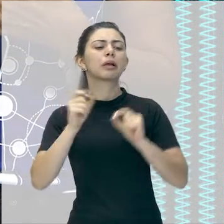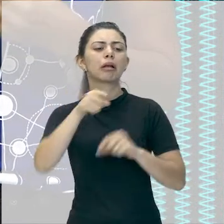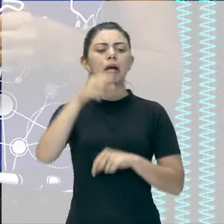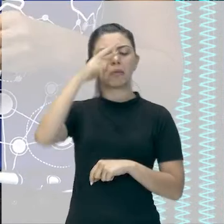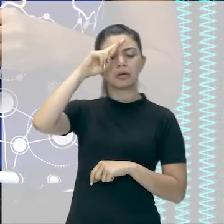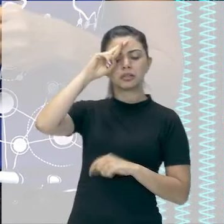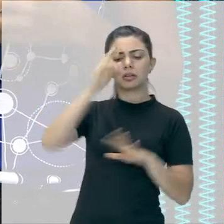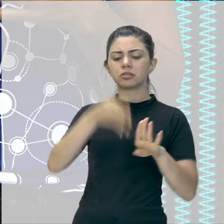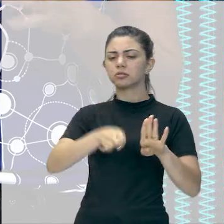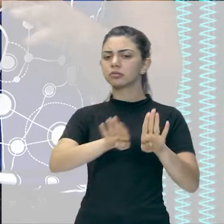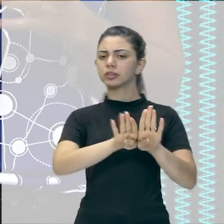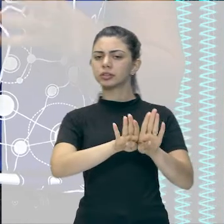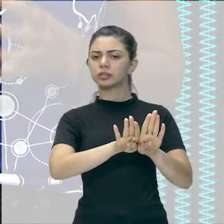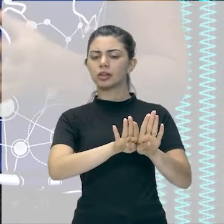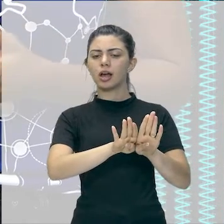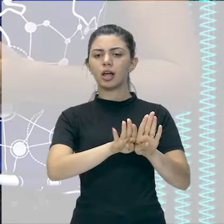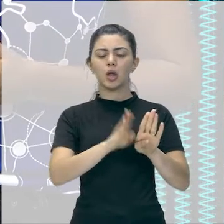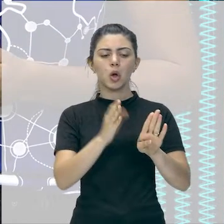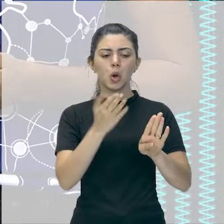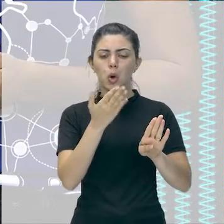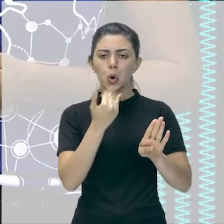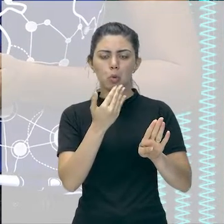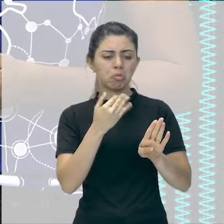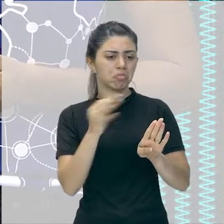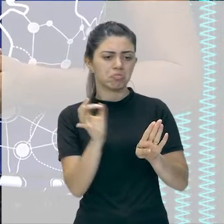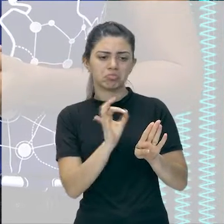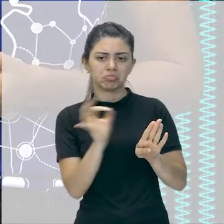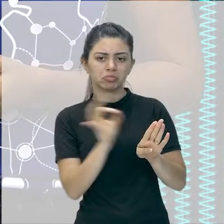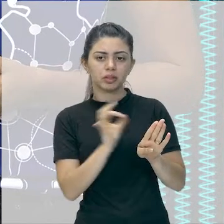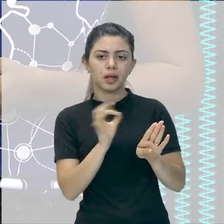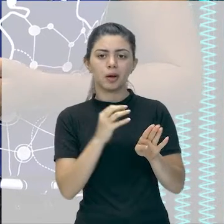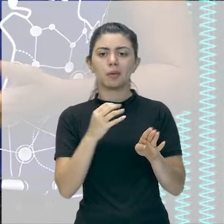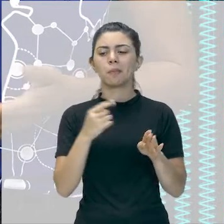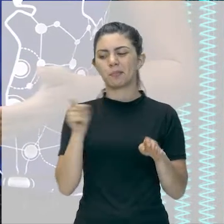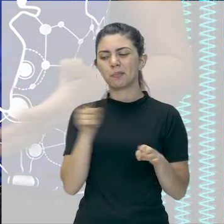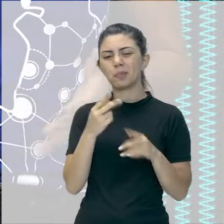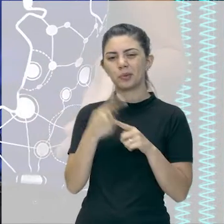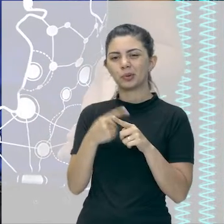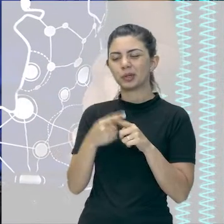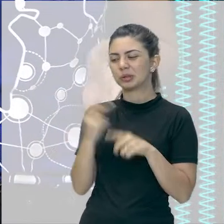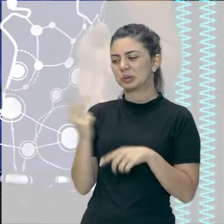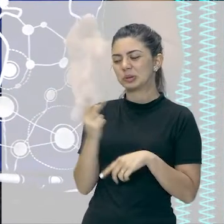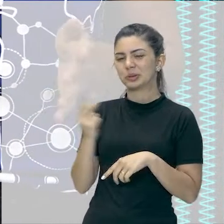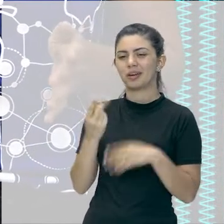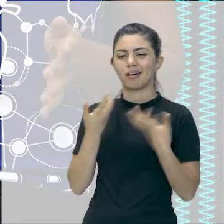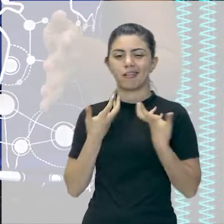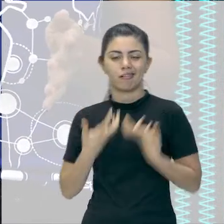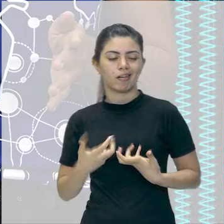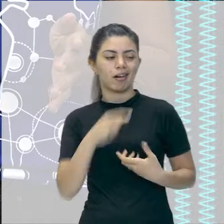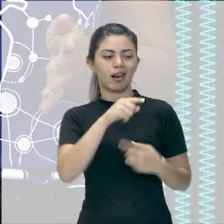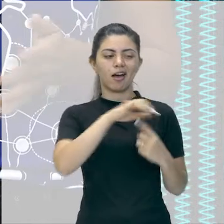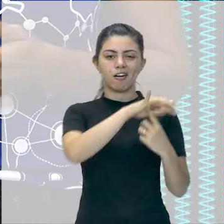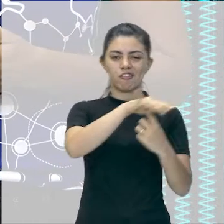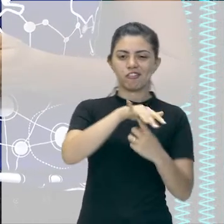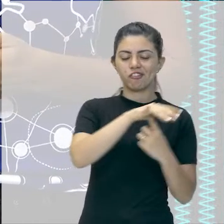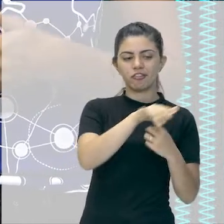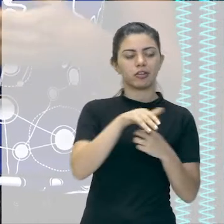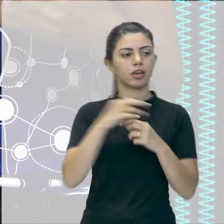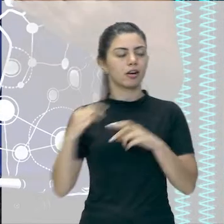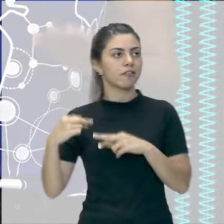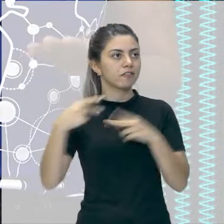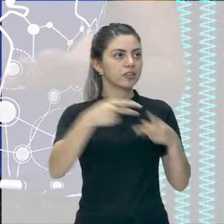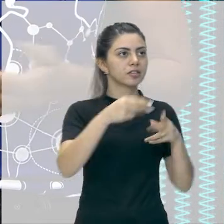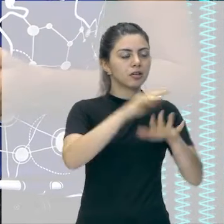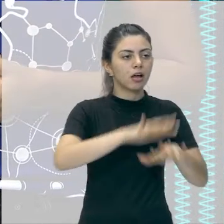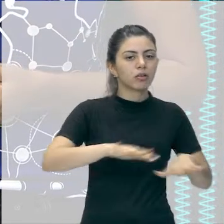restaurante, não é? Não puderam fazer um lanchinho lá, porque eles estavam bem cansados, né? Rodaram aquela feira todinha, não é?